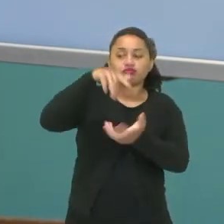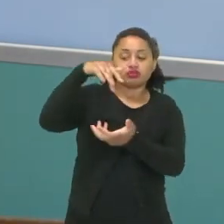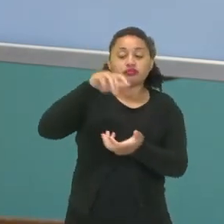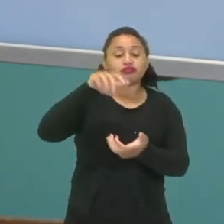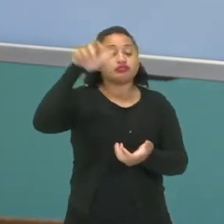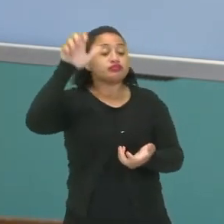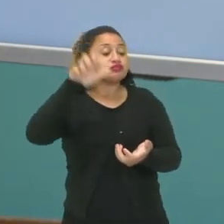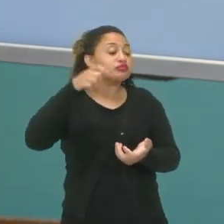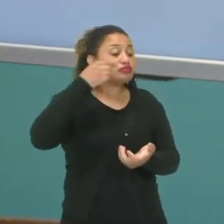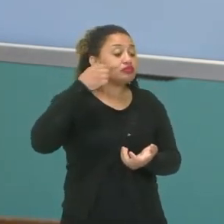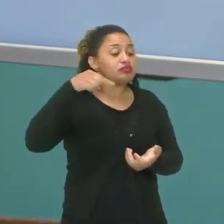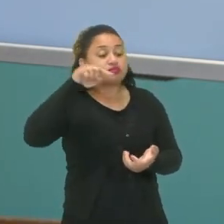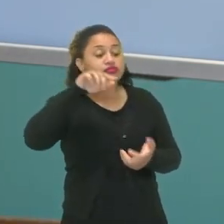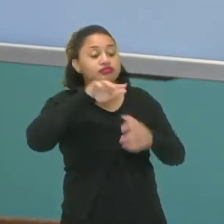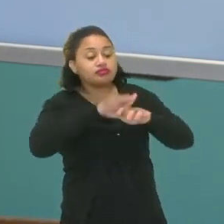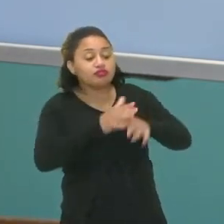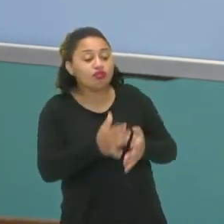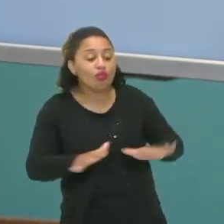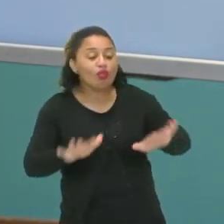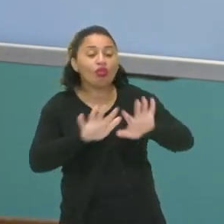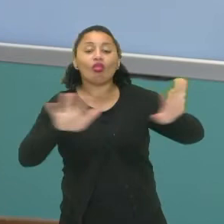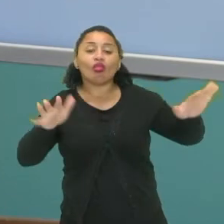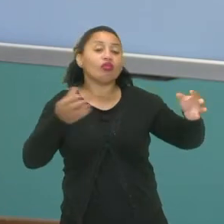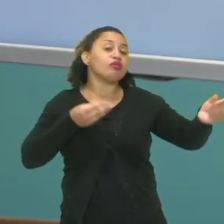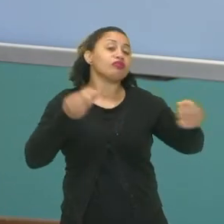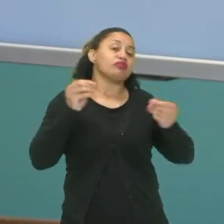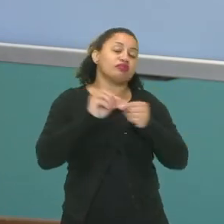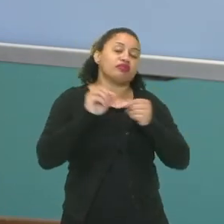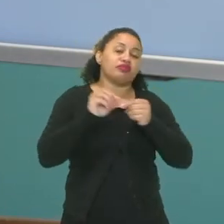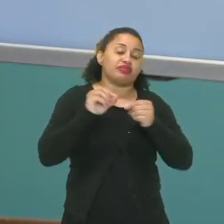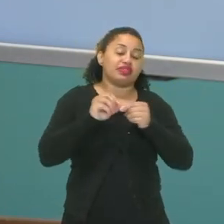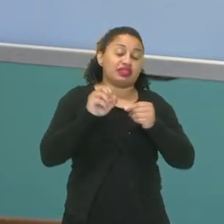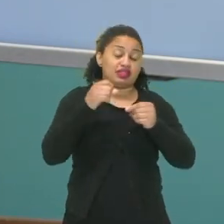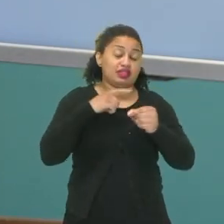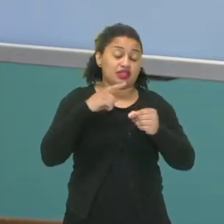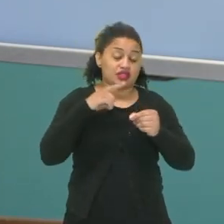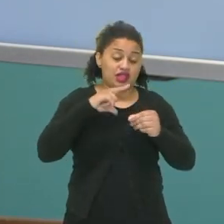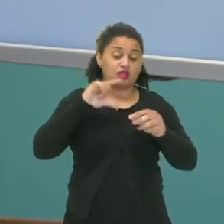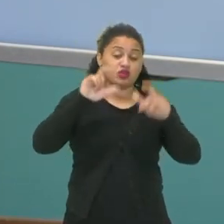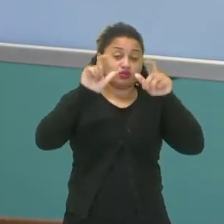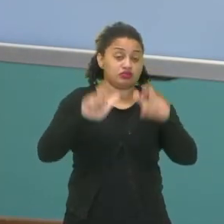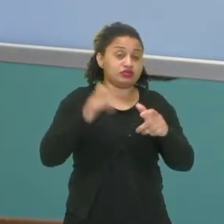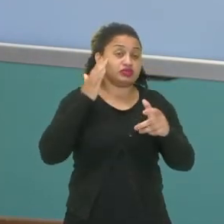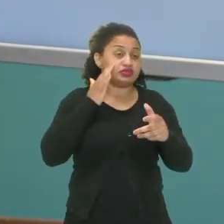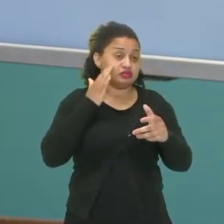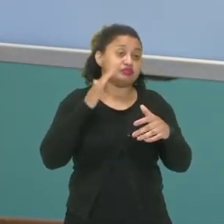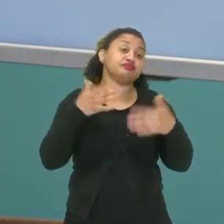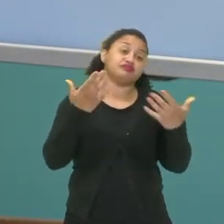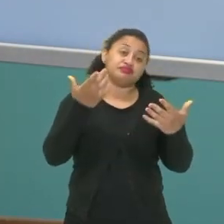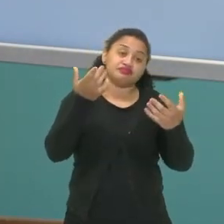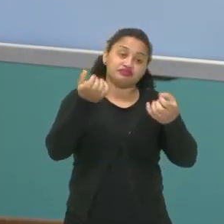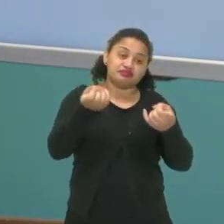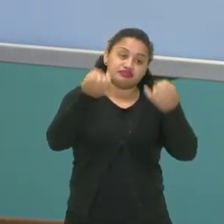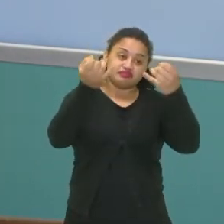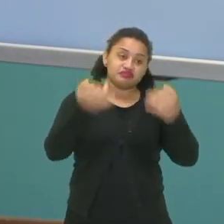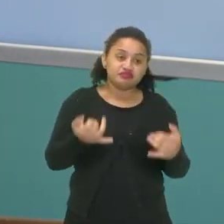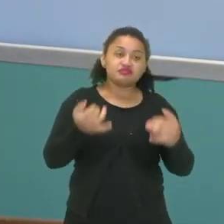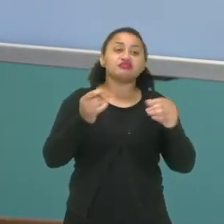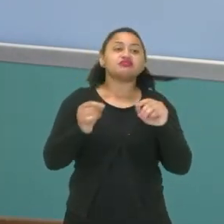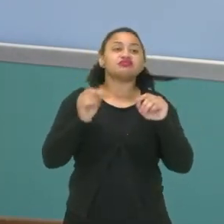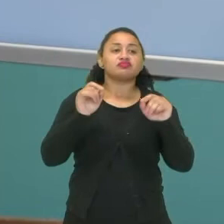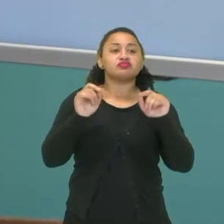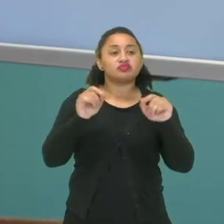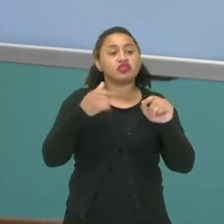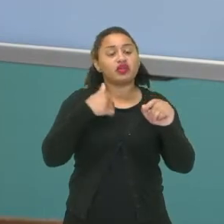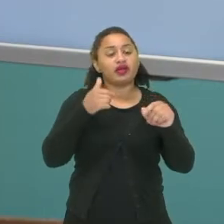exemplo, se a gente planificar ele. Como que eu posso fazer tendo a localização? É sobre exatamente isso que a gente vai conversar